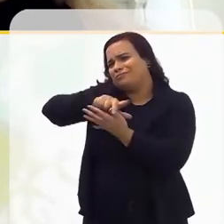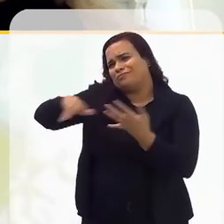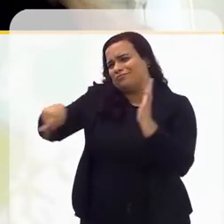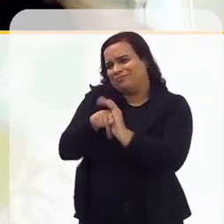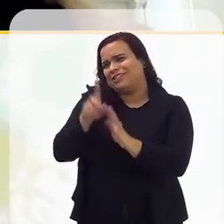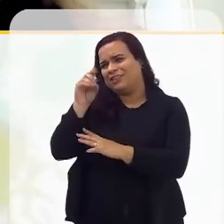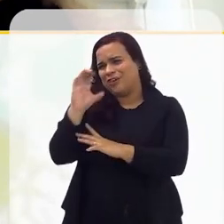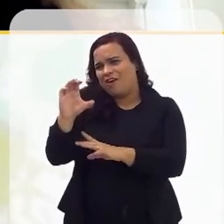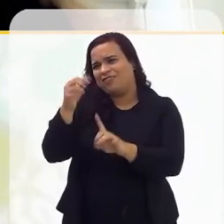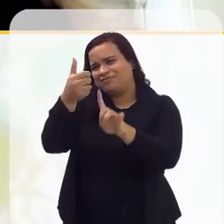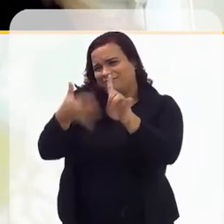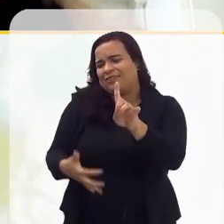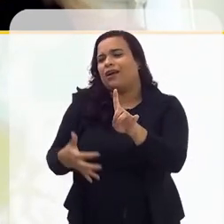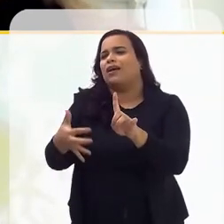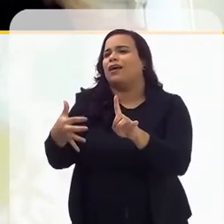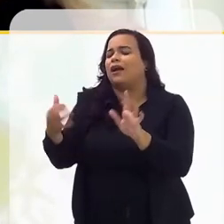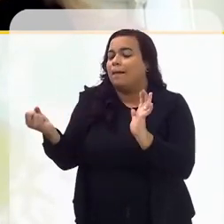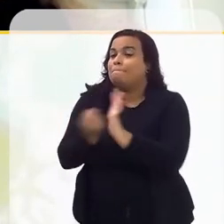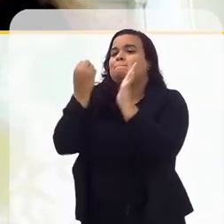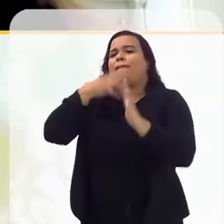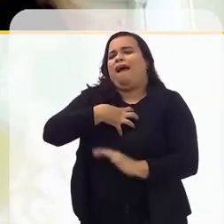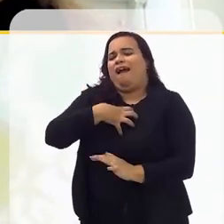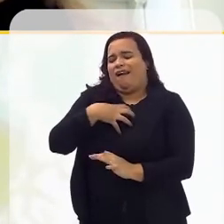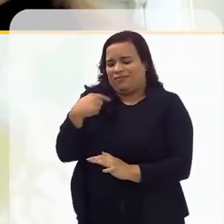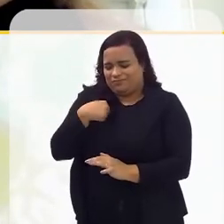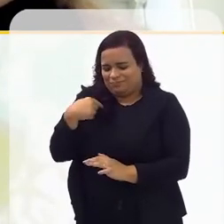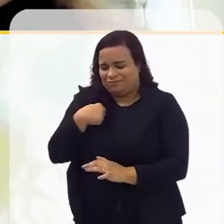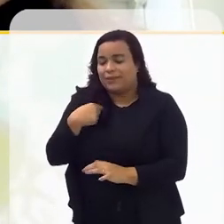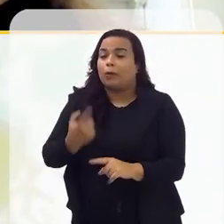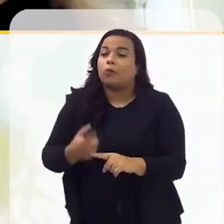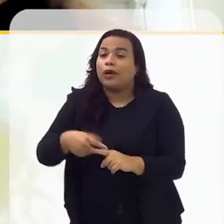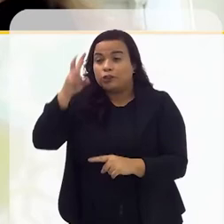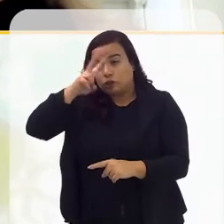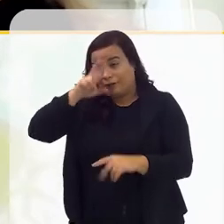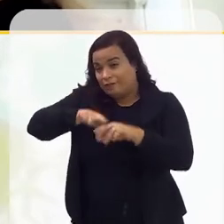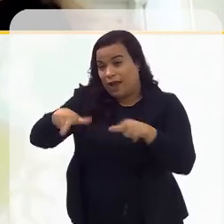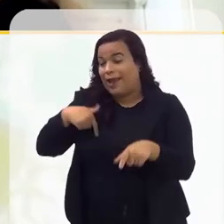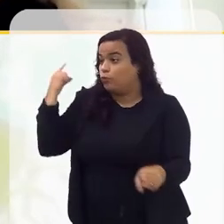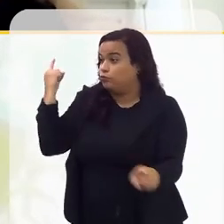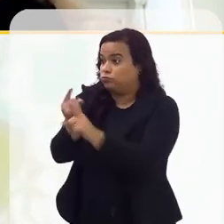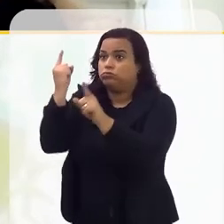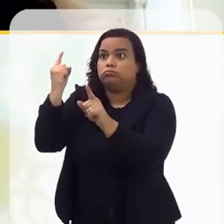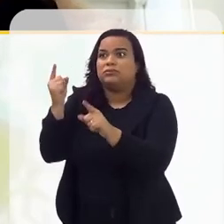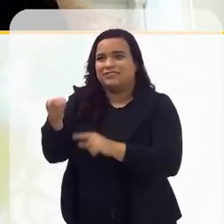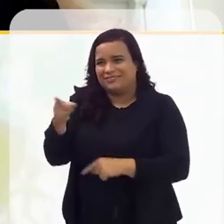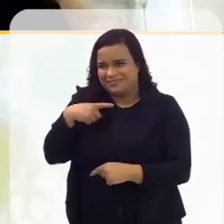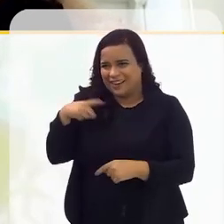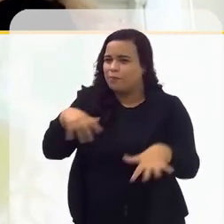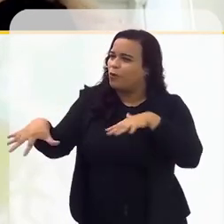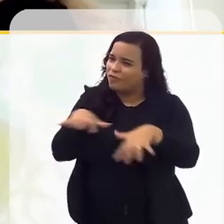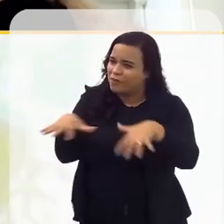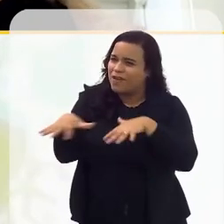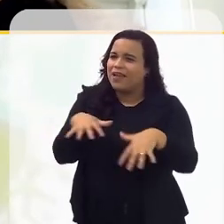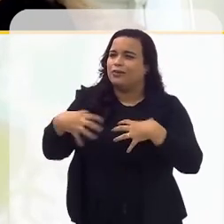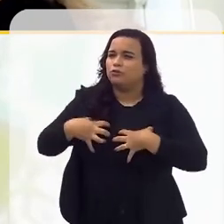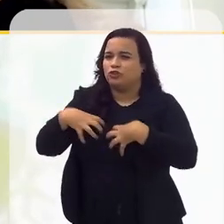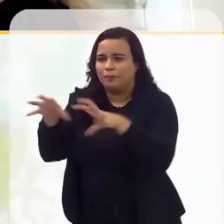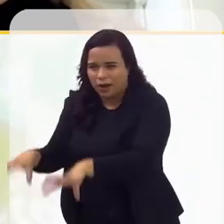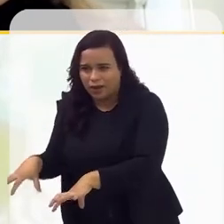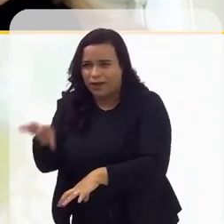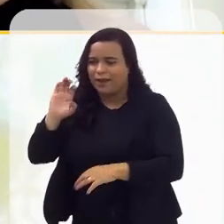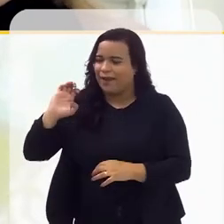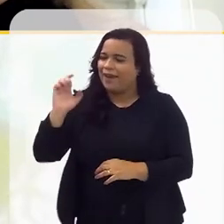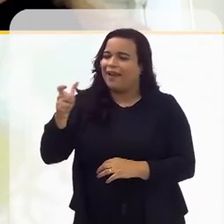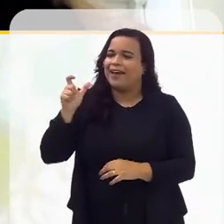ali, elas me marcam assim, porque são histórias, como eu disse, quando eu entrei primeiro, quando eu descobri que esse movimento